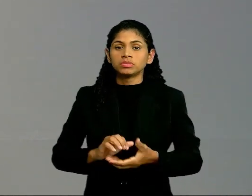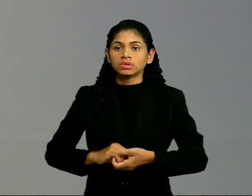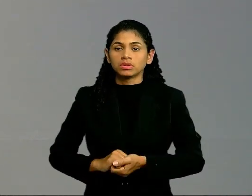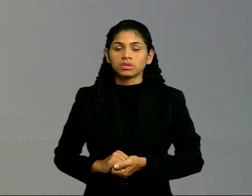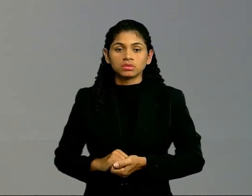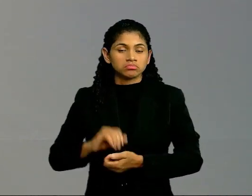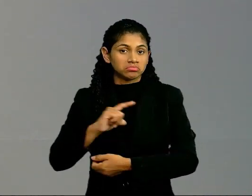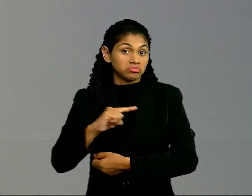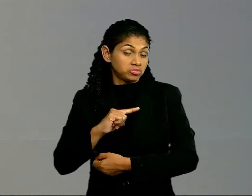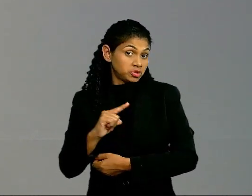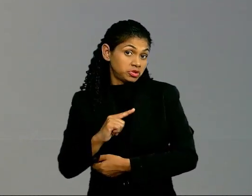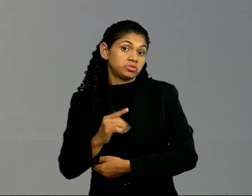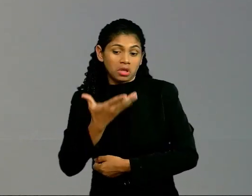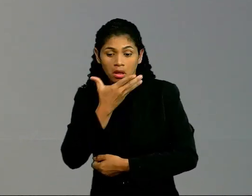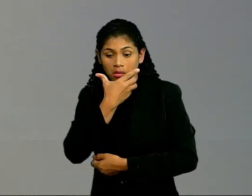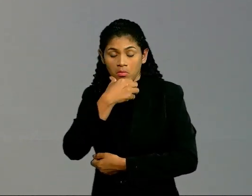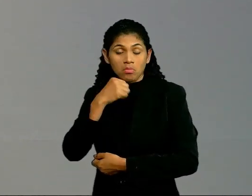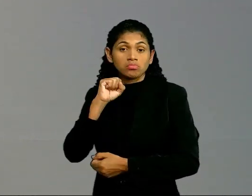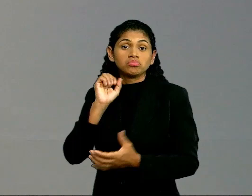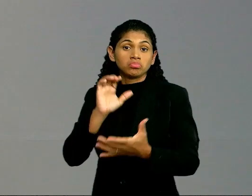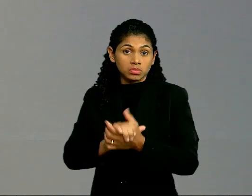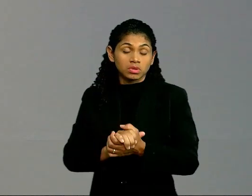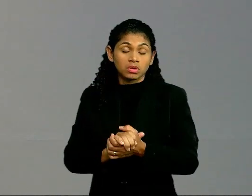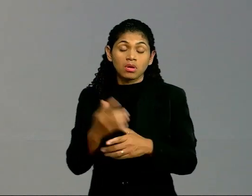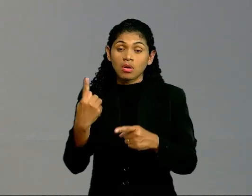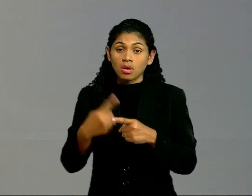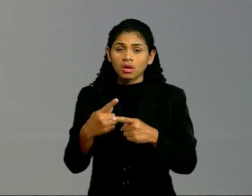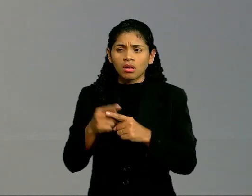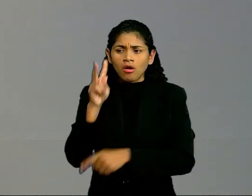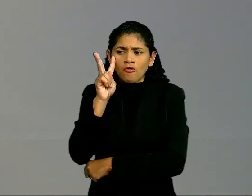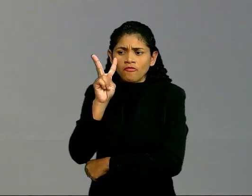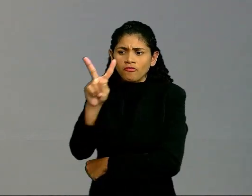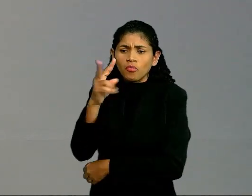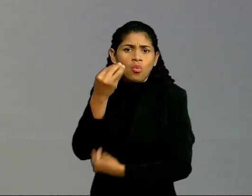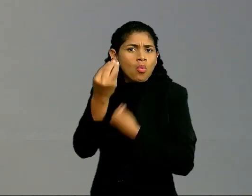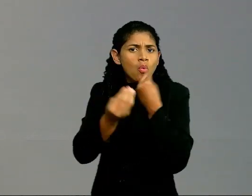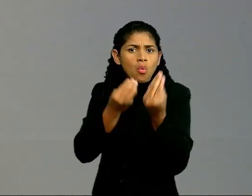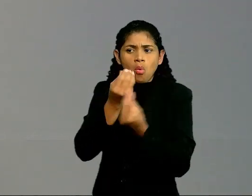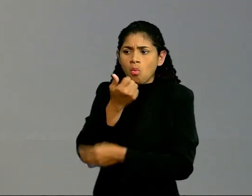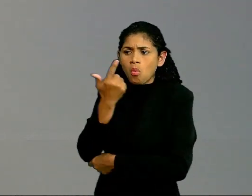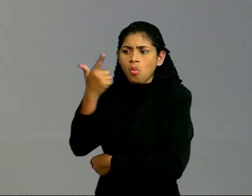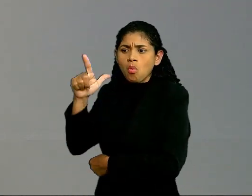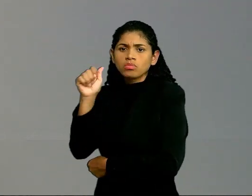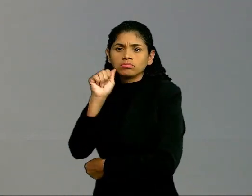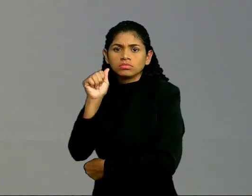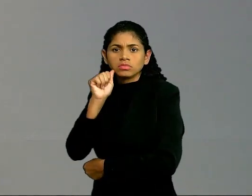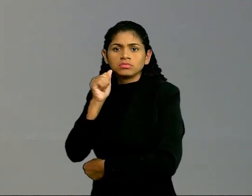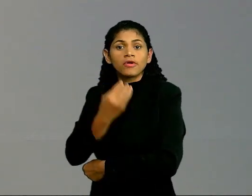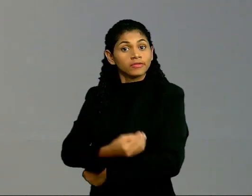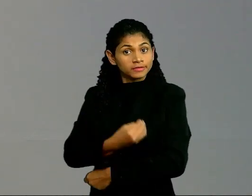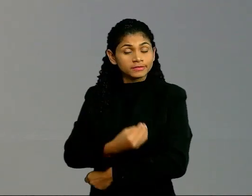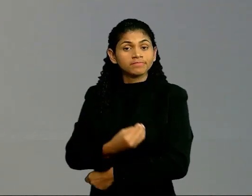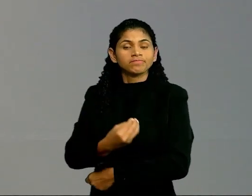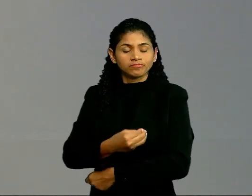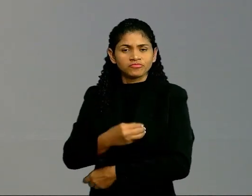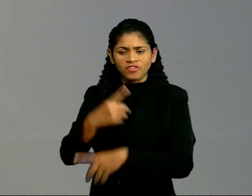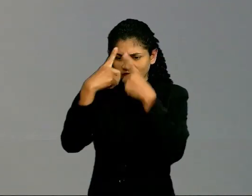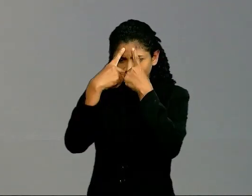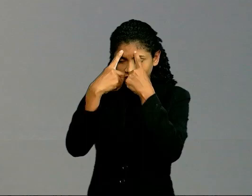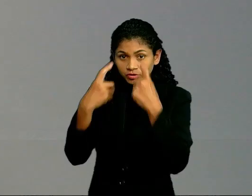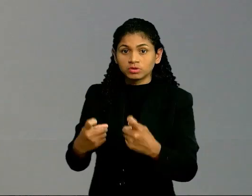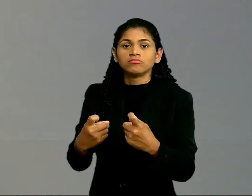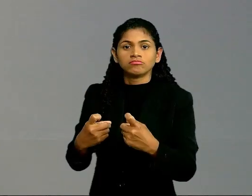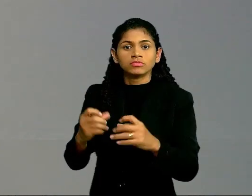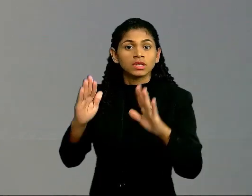constituir matrimônio, porque ela vê como as outras mulheres vivem, quer dizer, a situação de violência doméstica que